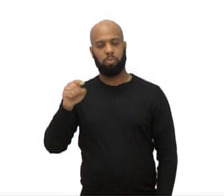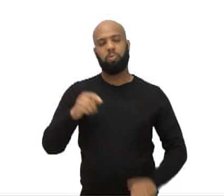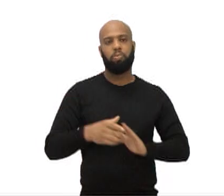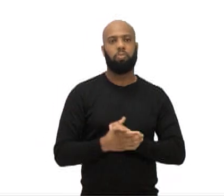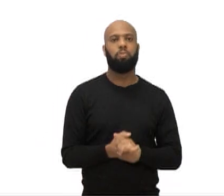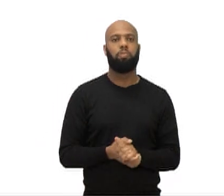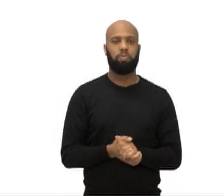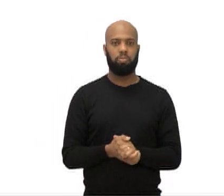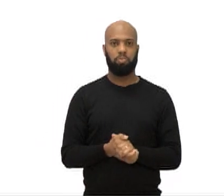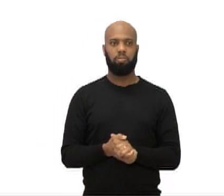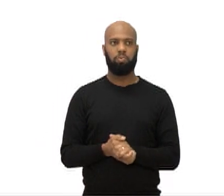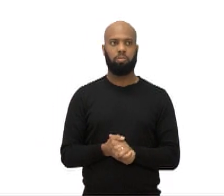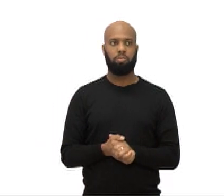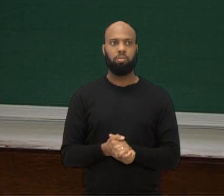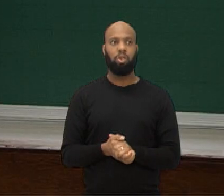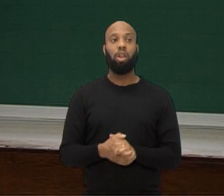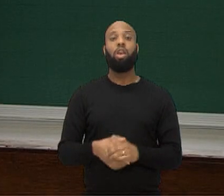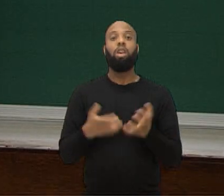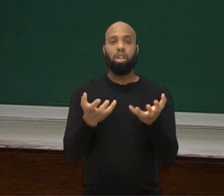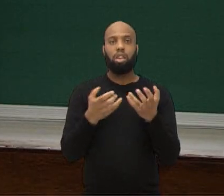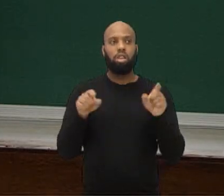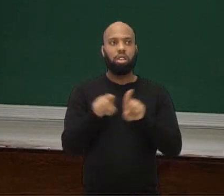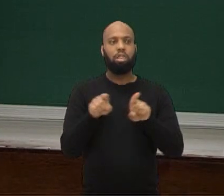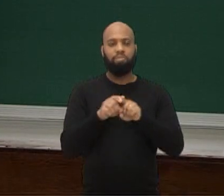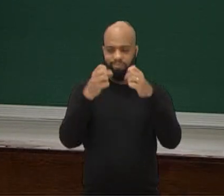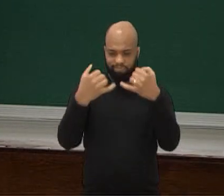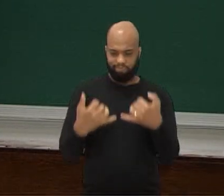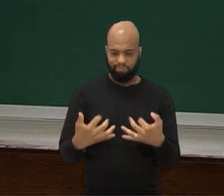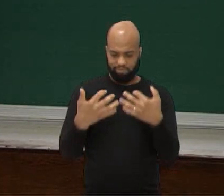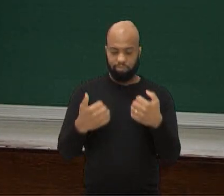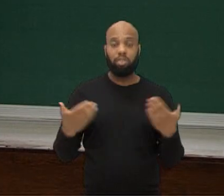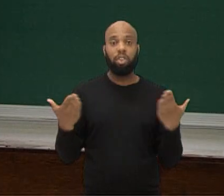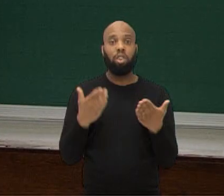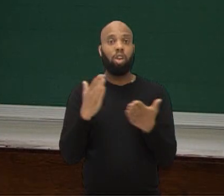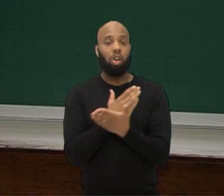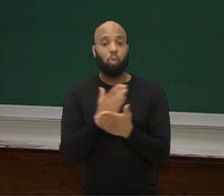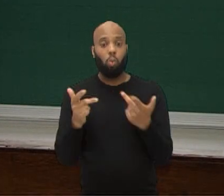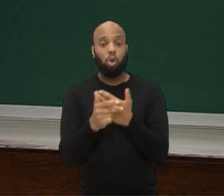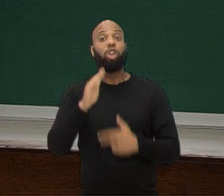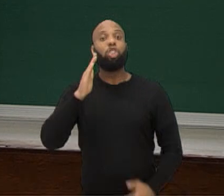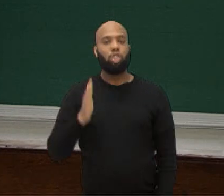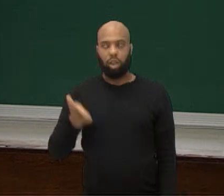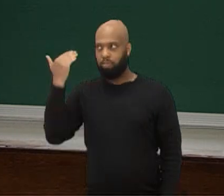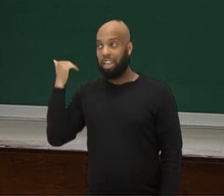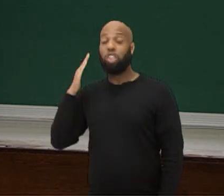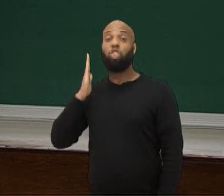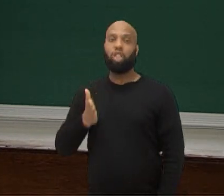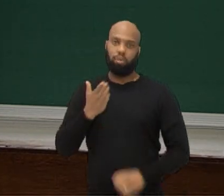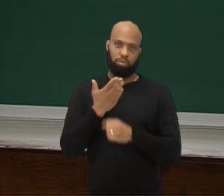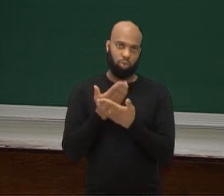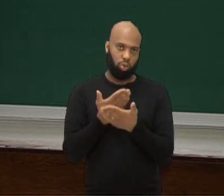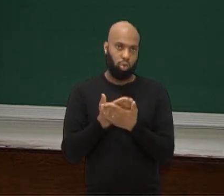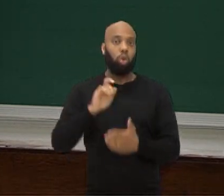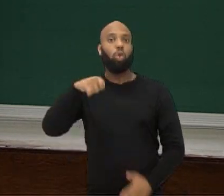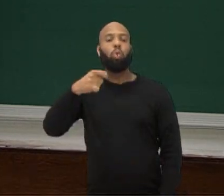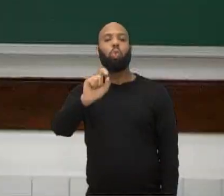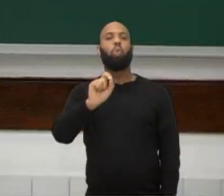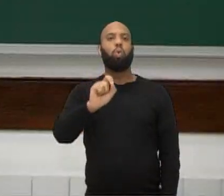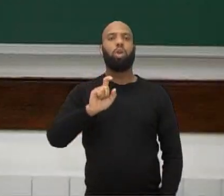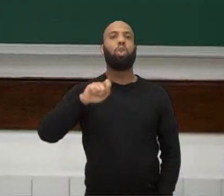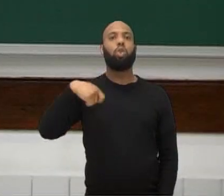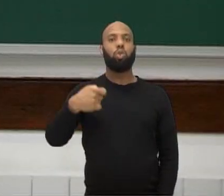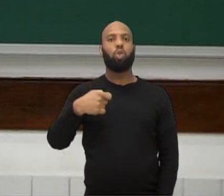mil. Eu quero explicar aqui algo que nós já falamos em outras aulas sobre a questão